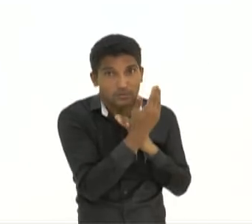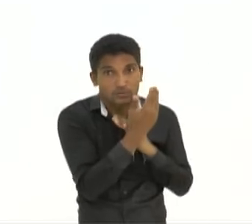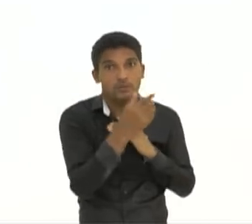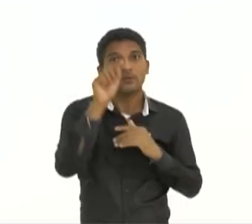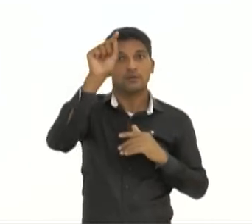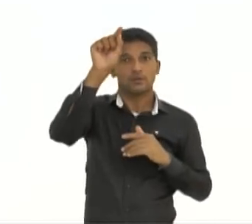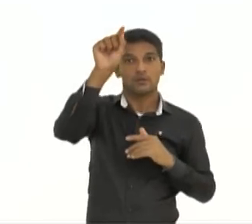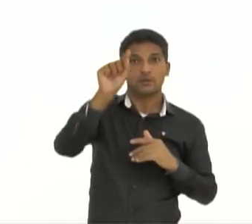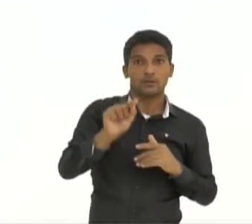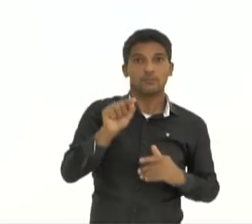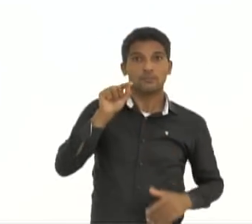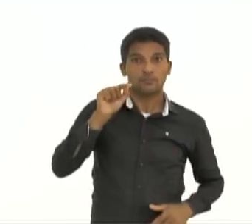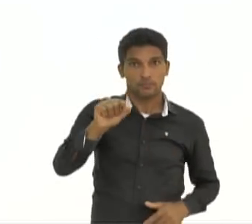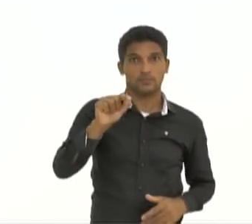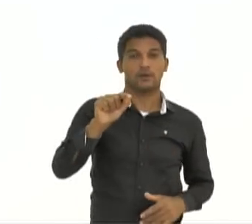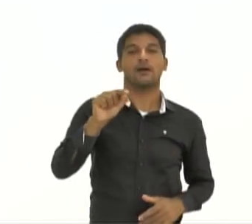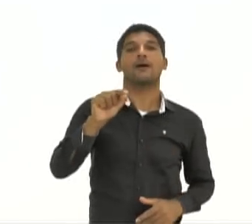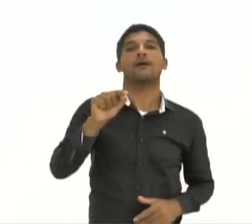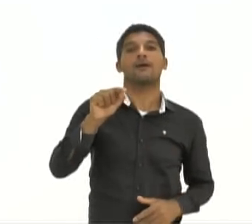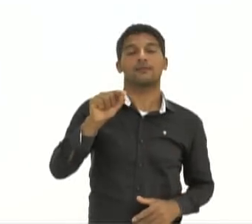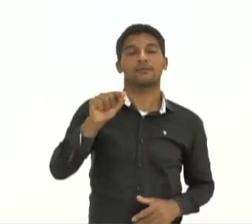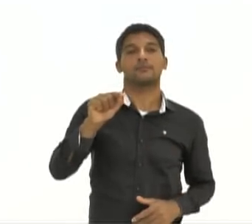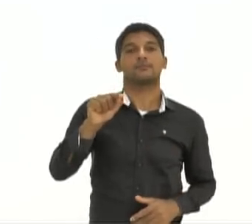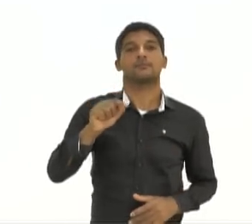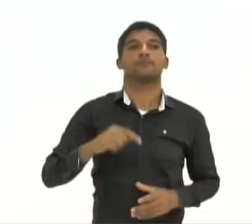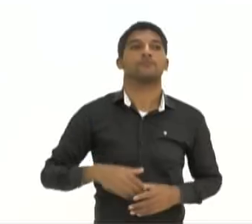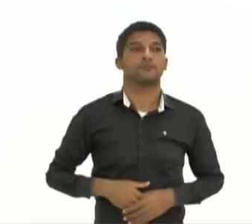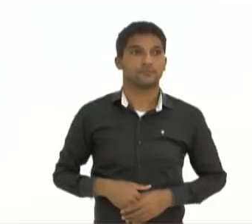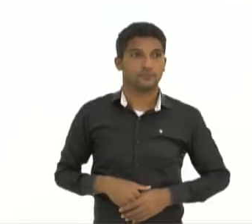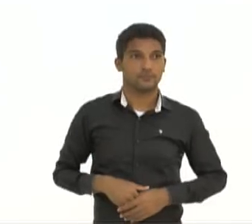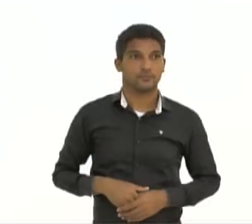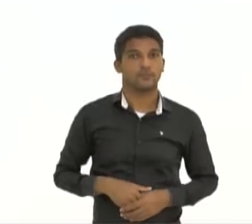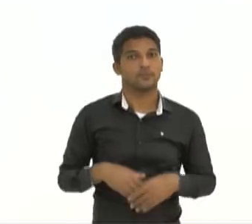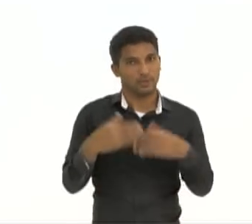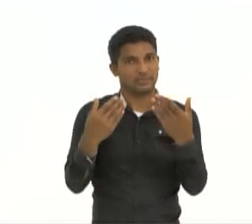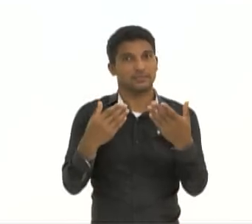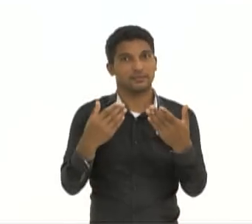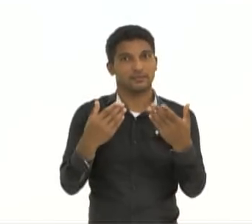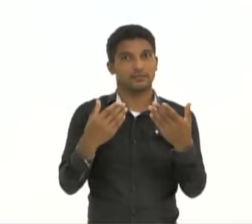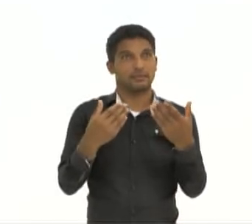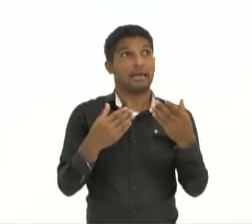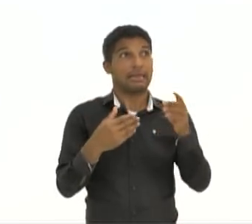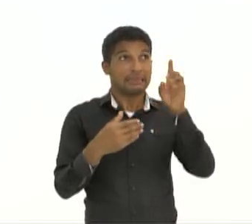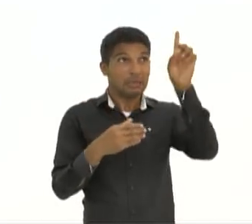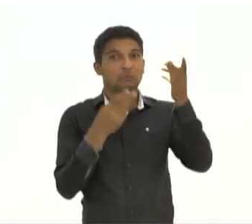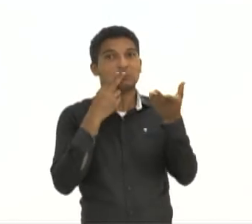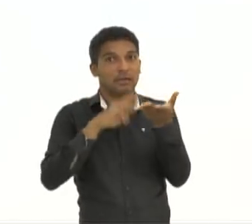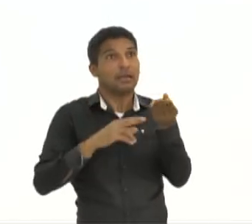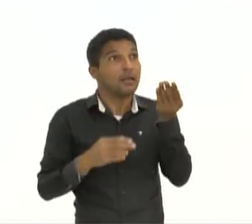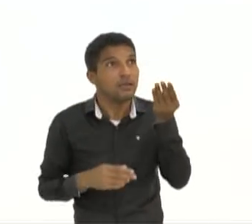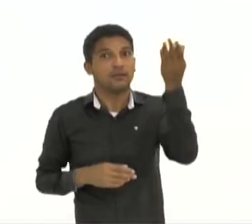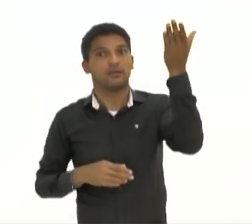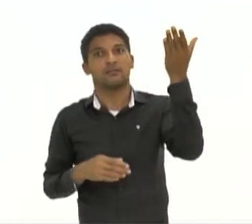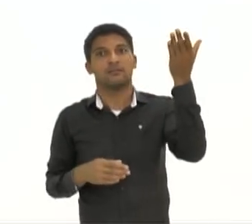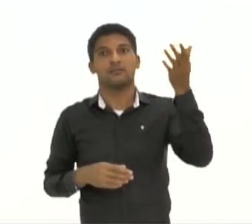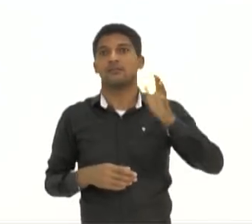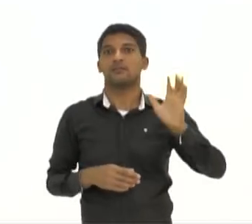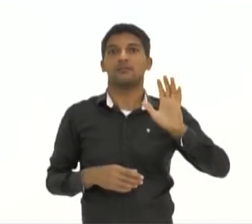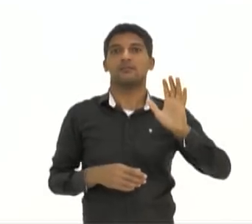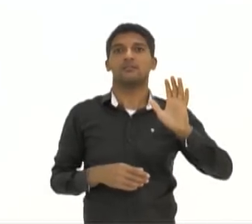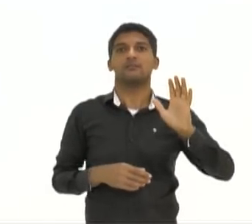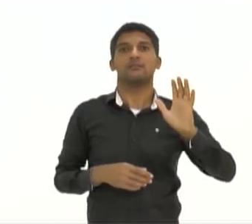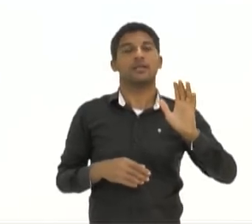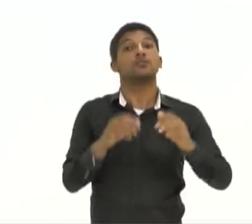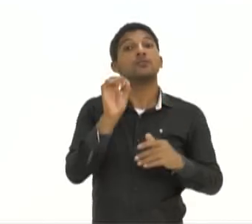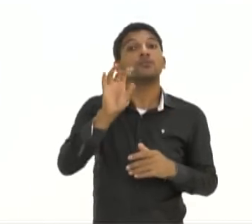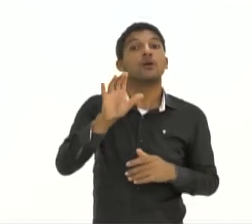gente não vai fazer um vocativo numa carta de reclamação se referindo a Deus, mas aqui é só para a gente ter um exemplo de como que a gente escreveria,